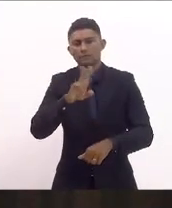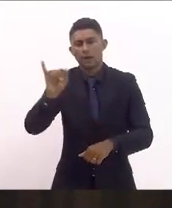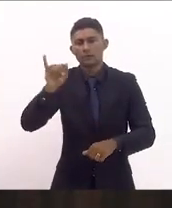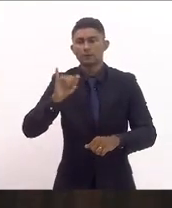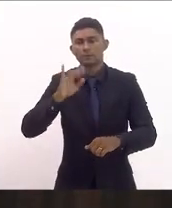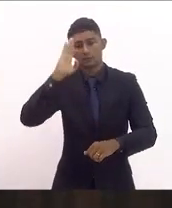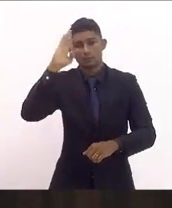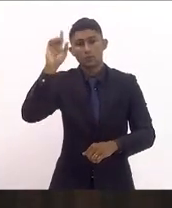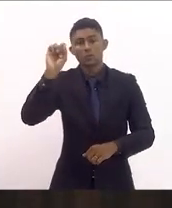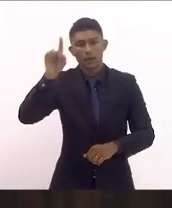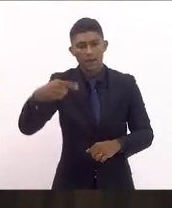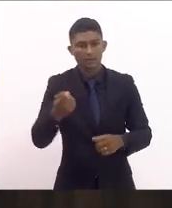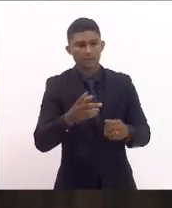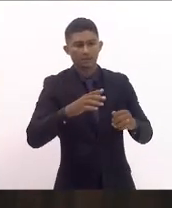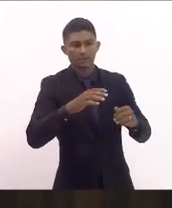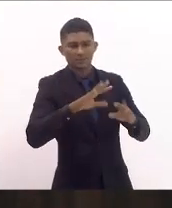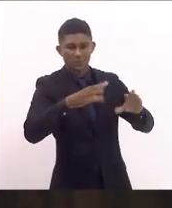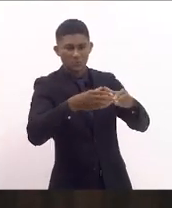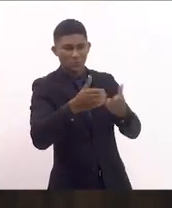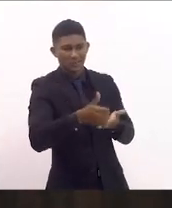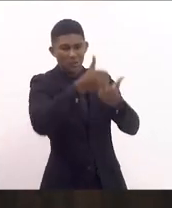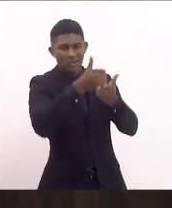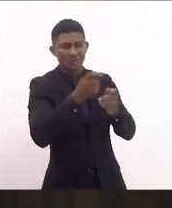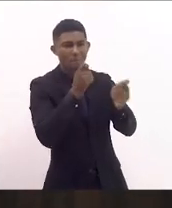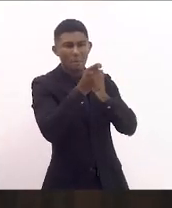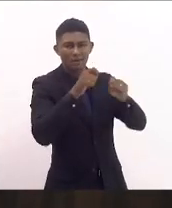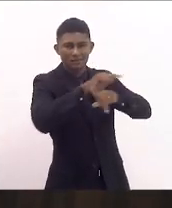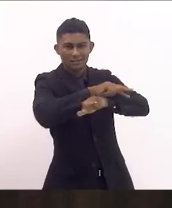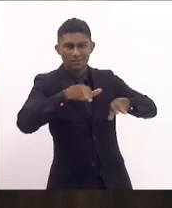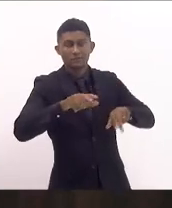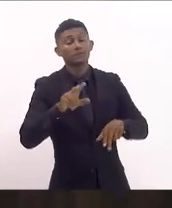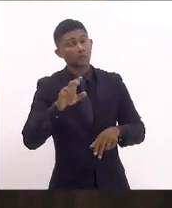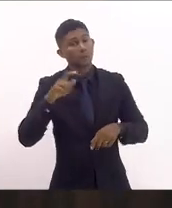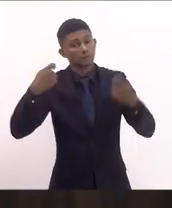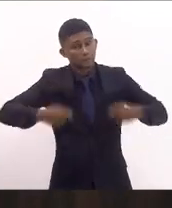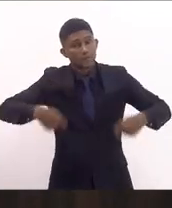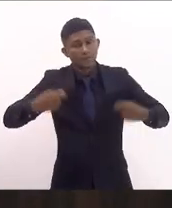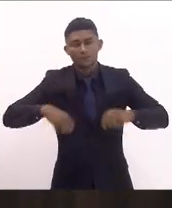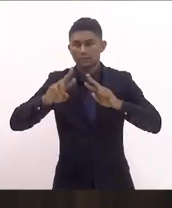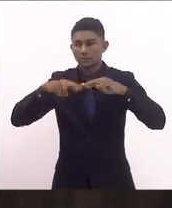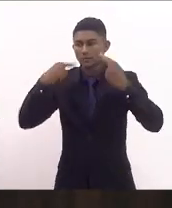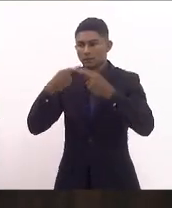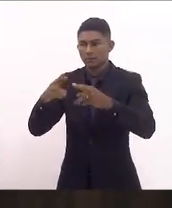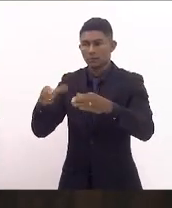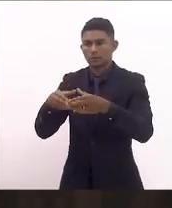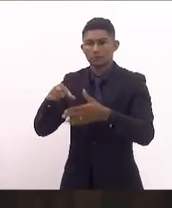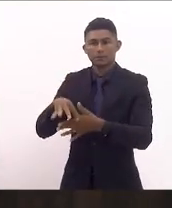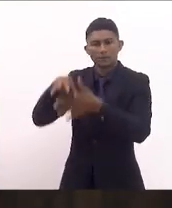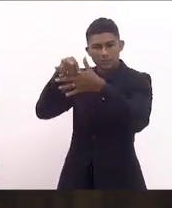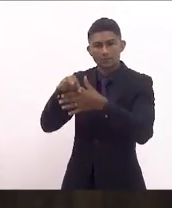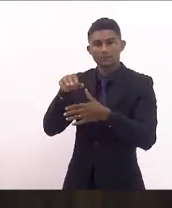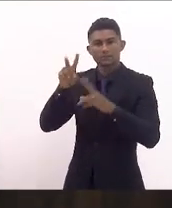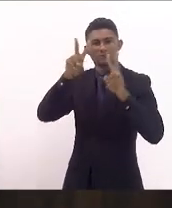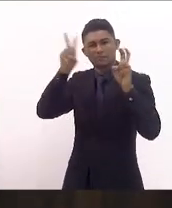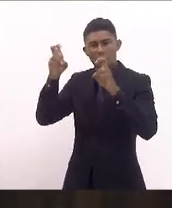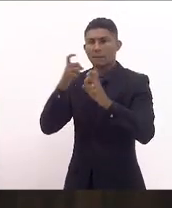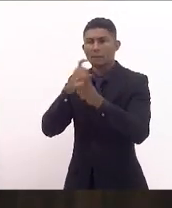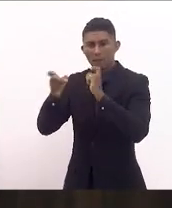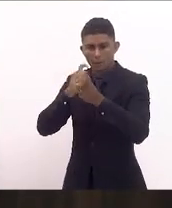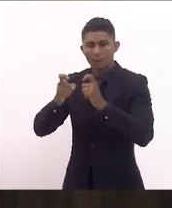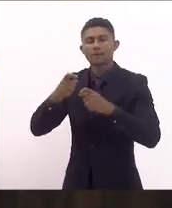a assessoria de imprensa da nós vamos fazer uma reunião do colégio de líderes onde nós vamos tratar dessa questão